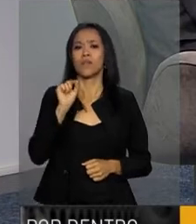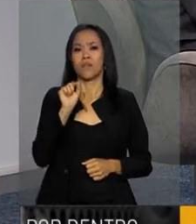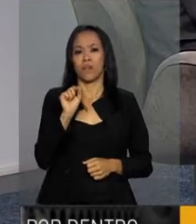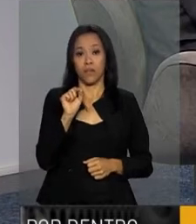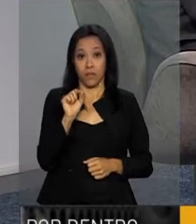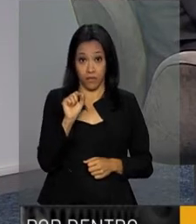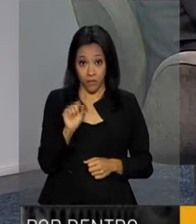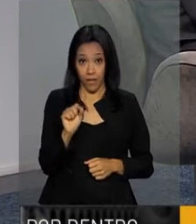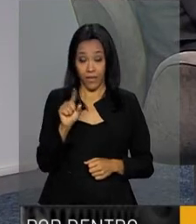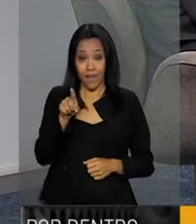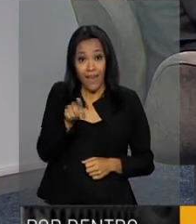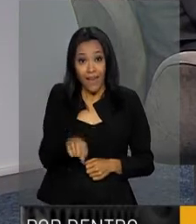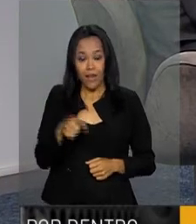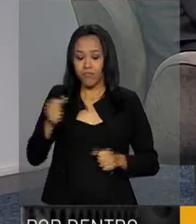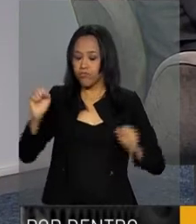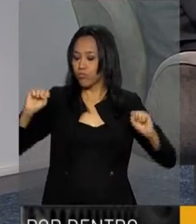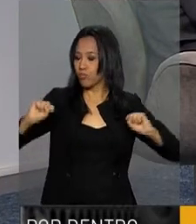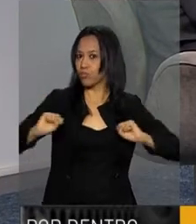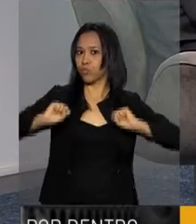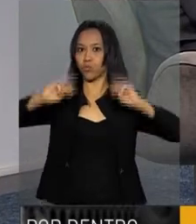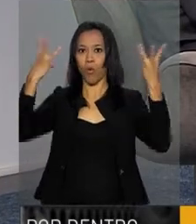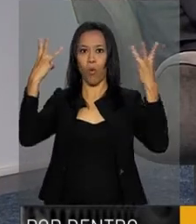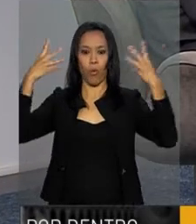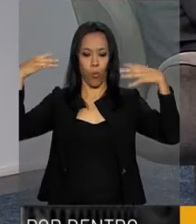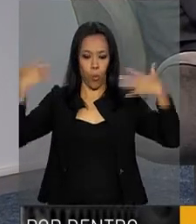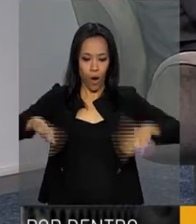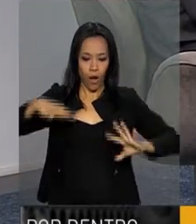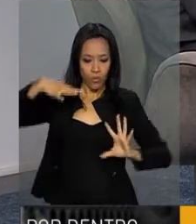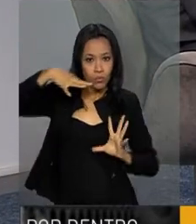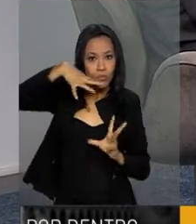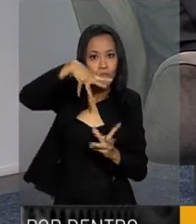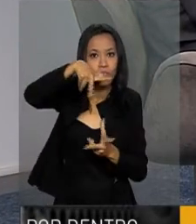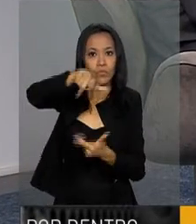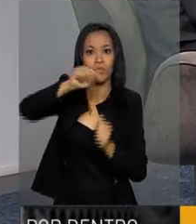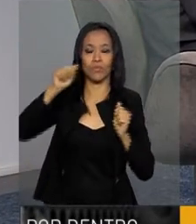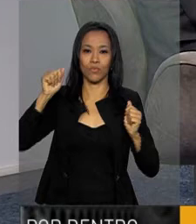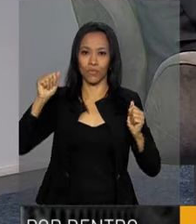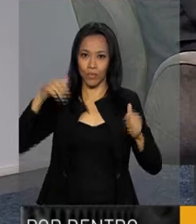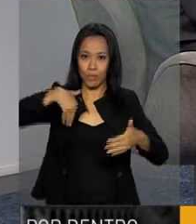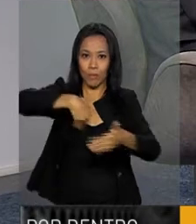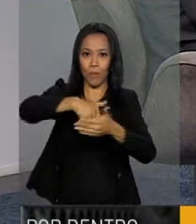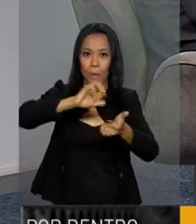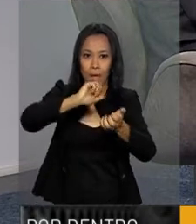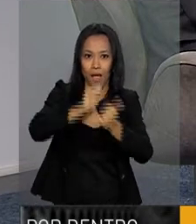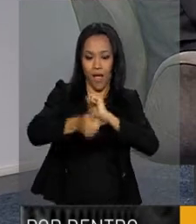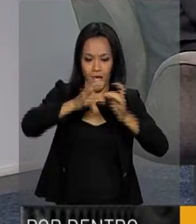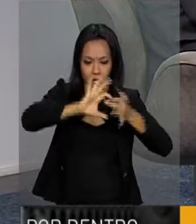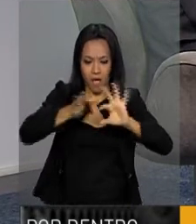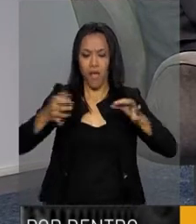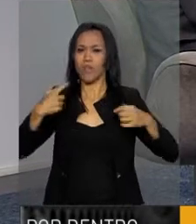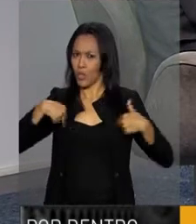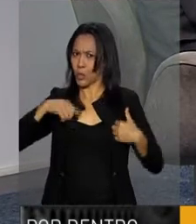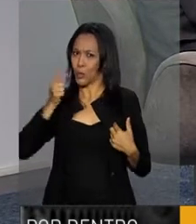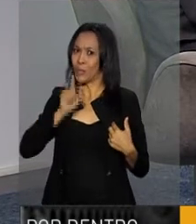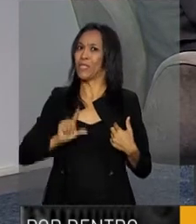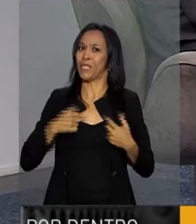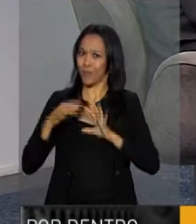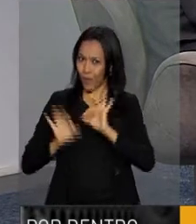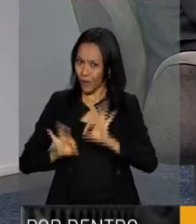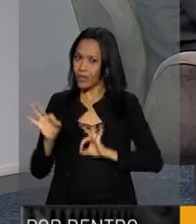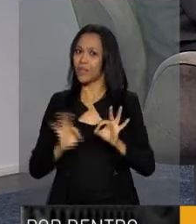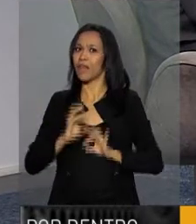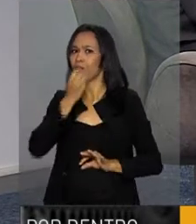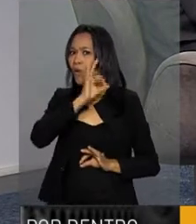aquele que é um dos maiores espetáculos esportivos da terra ea gente conseguiu dar conta dessa tarefa fizemos uma grande olimpíada no